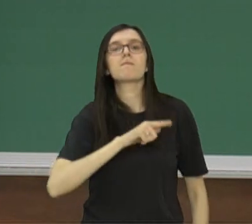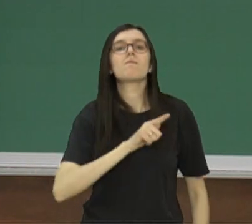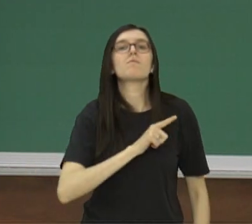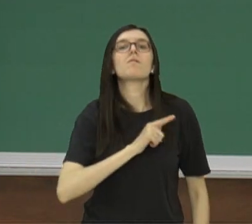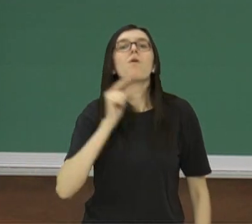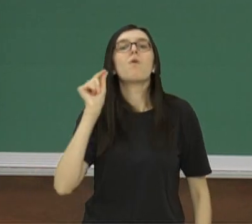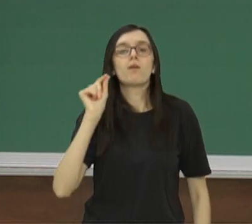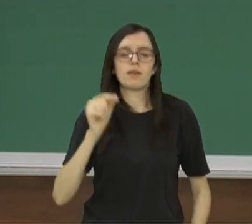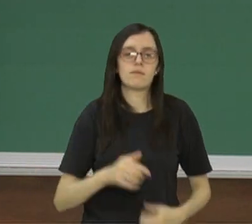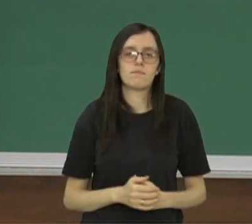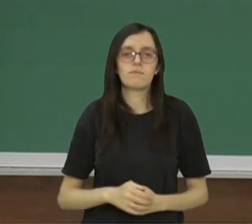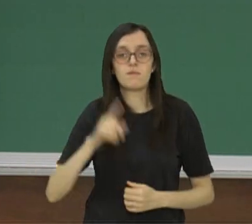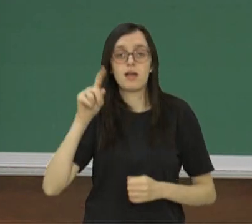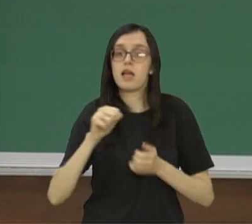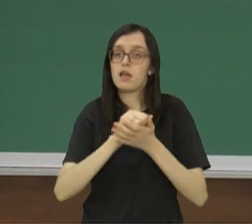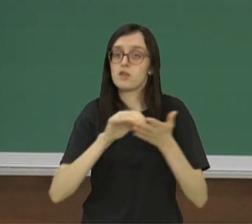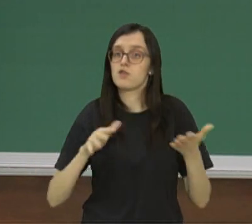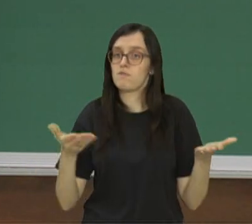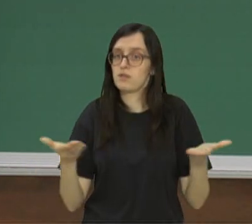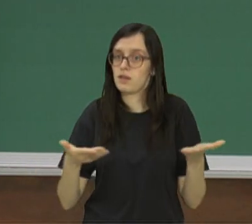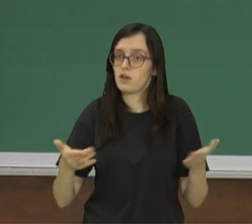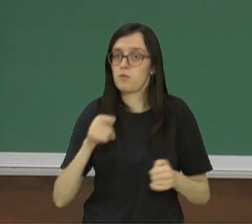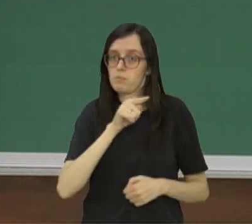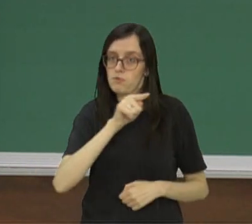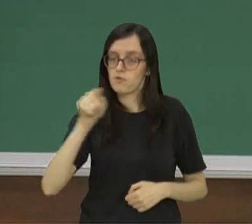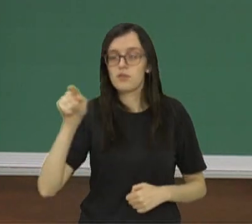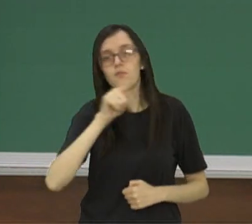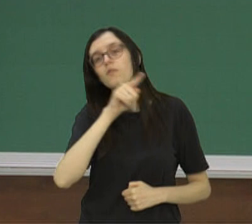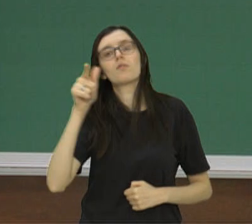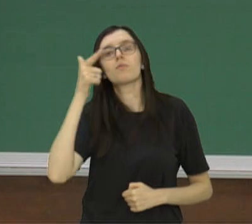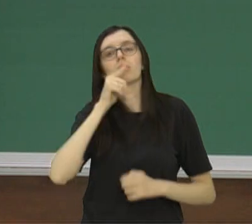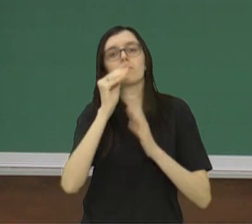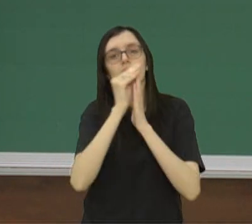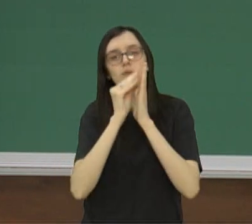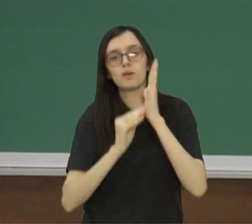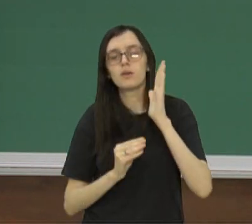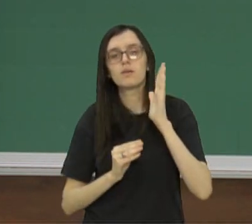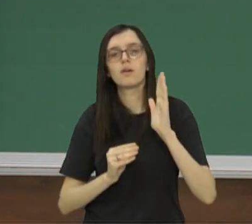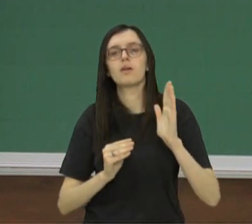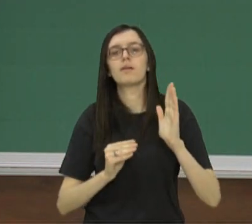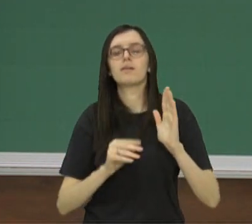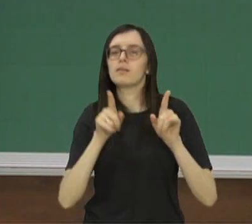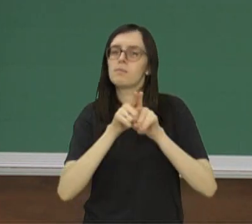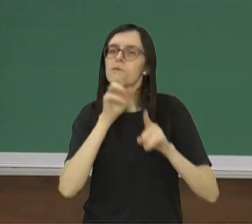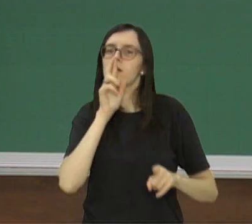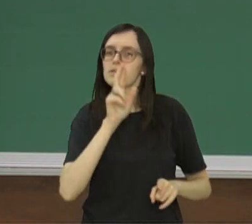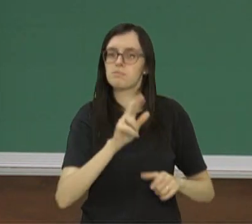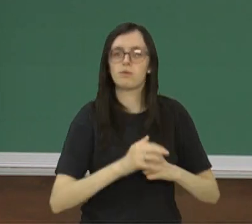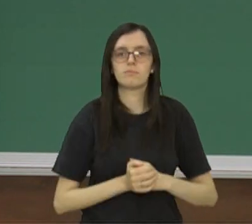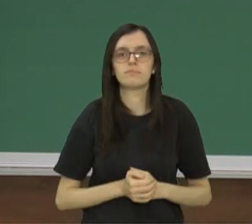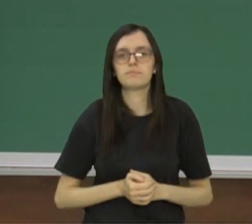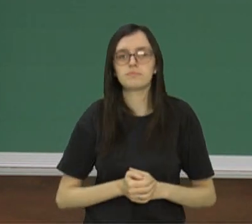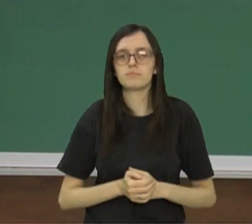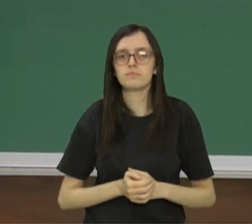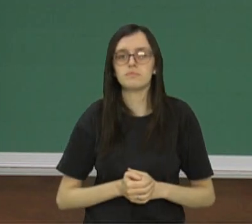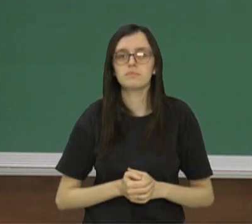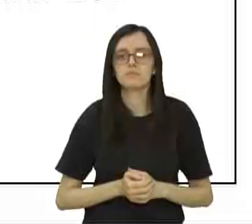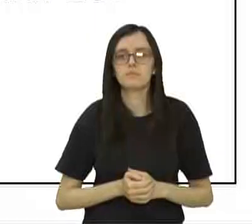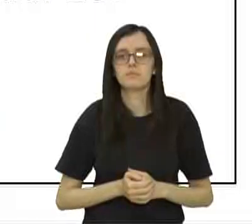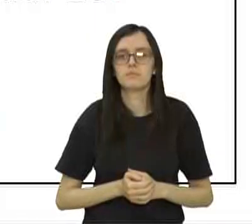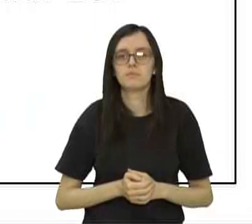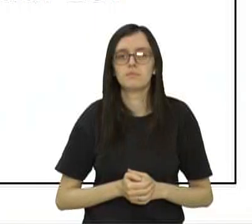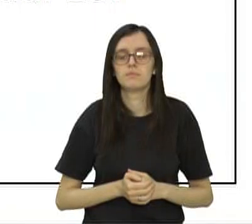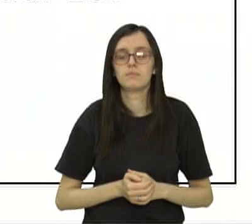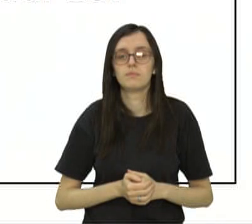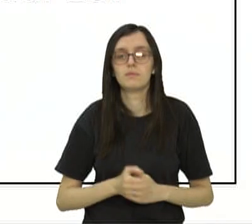então uma atividade agora para que vocês anotem aí e respondam, certo? Então, número 1, por